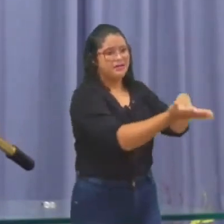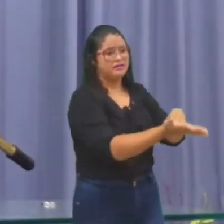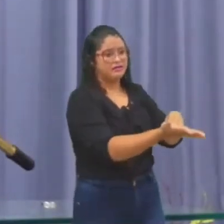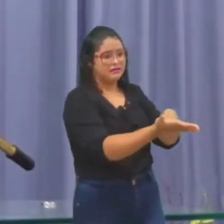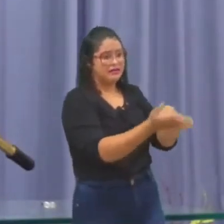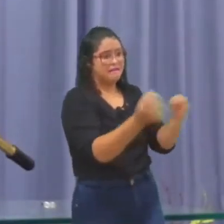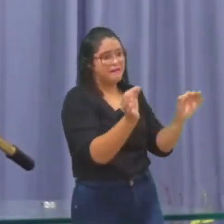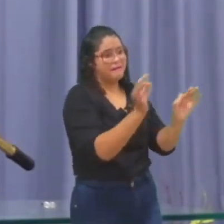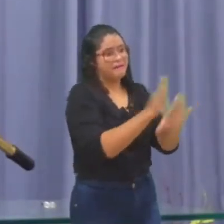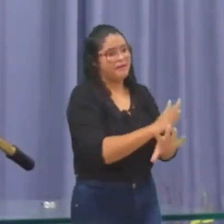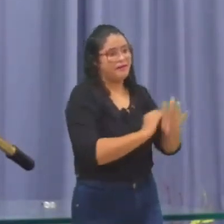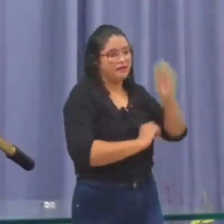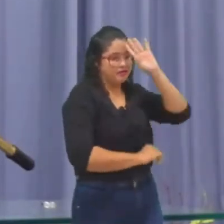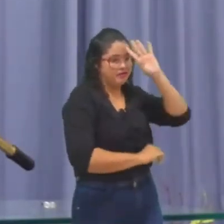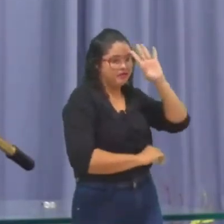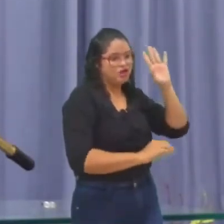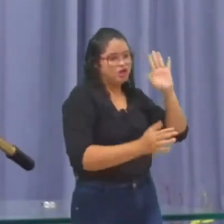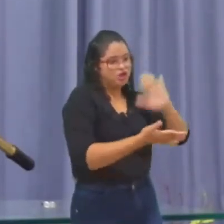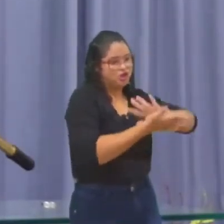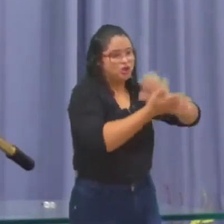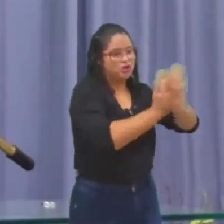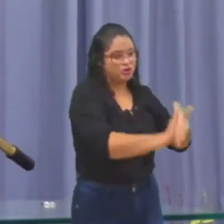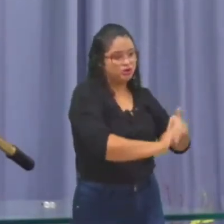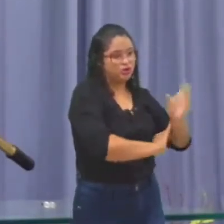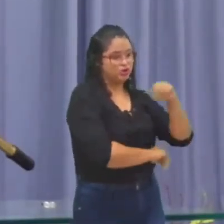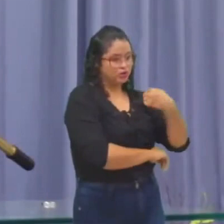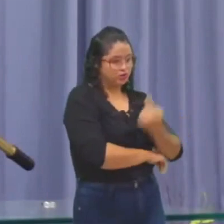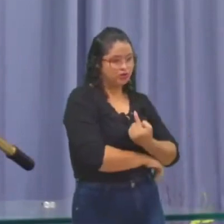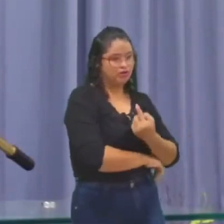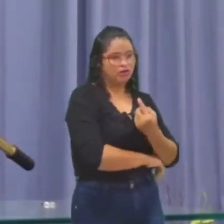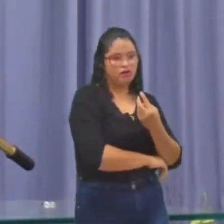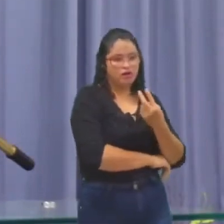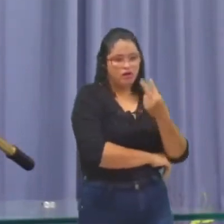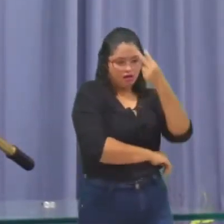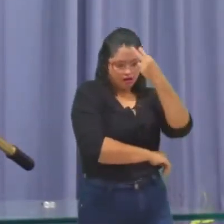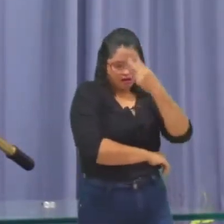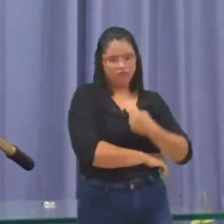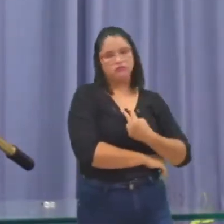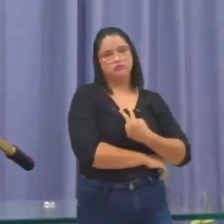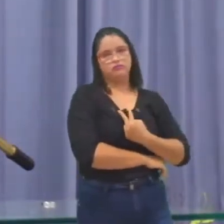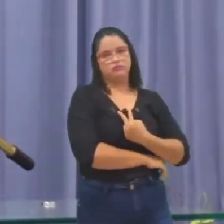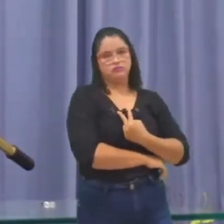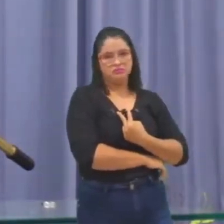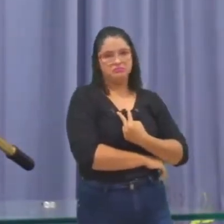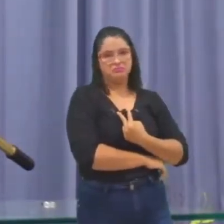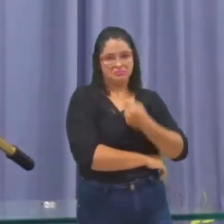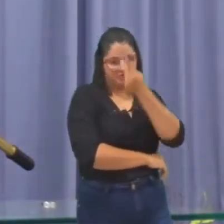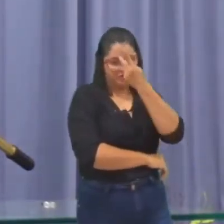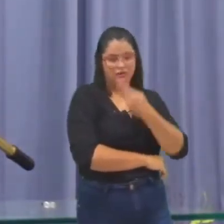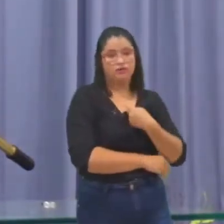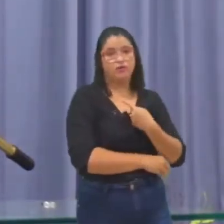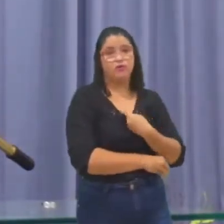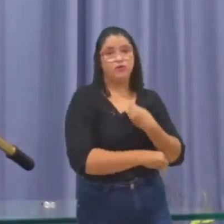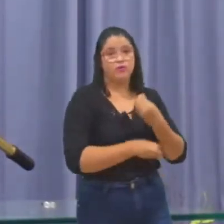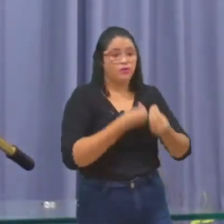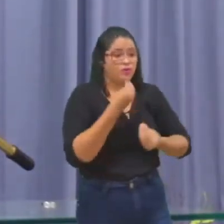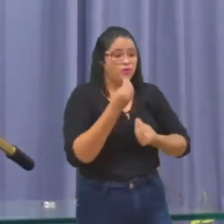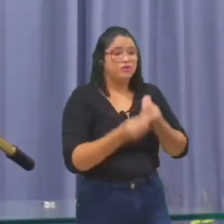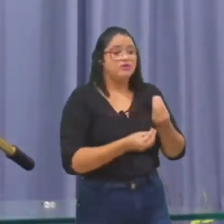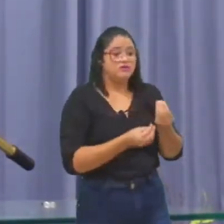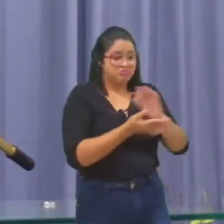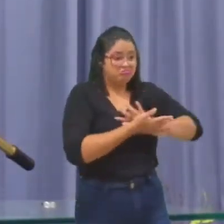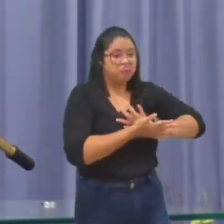derrotados. Se nós olharmos para as nossas próprias condições, seremos